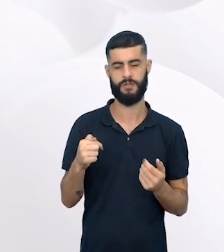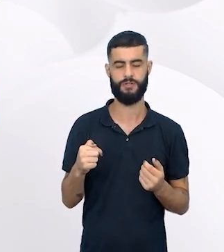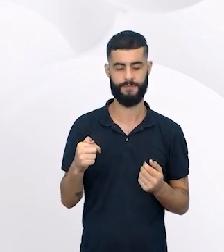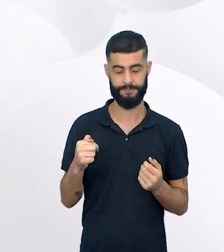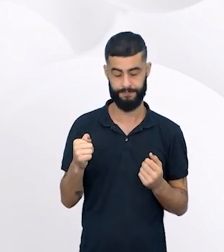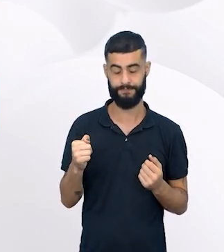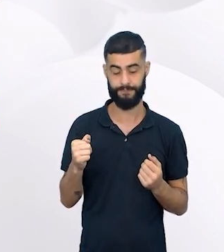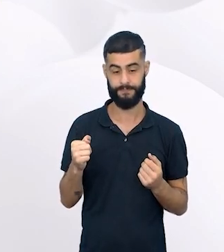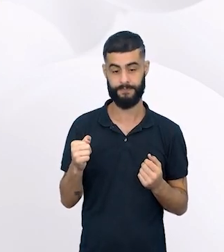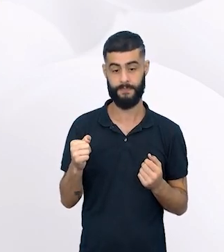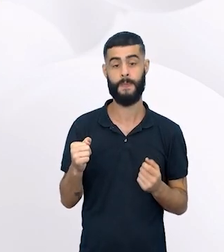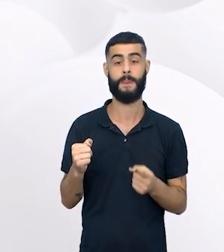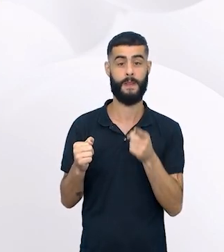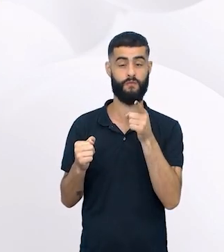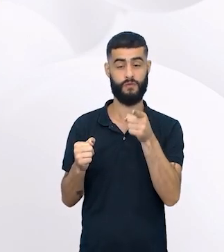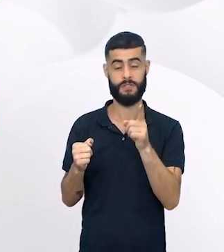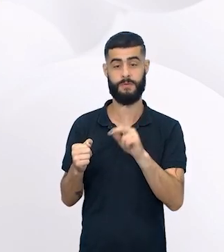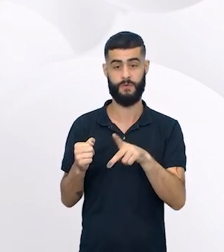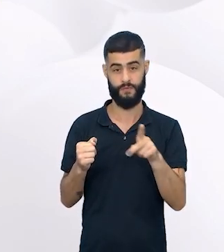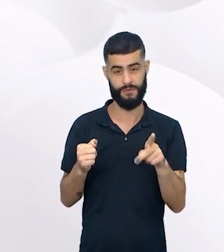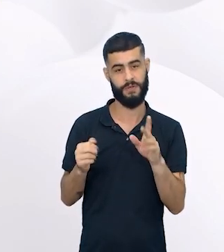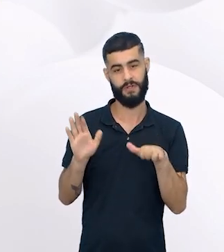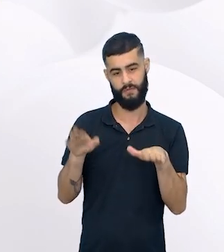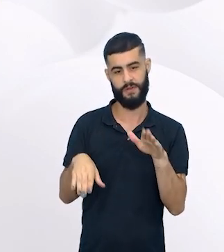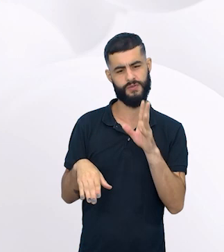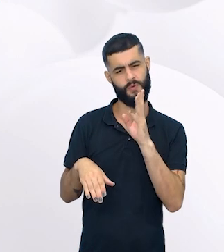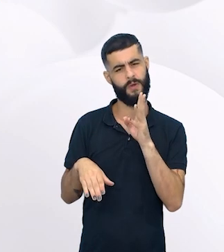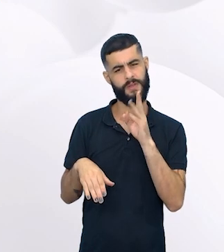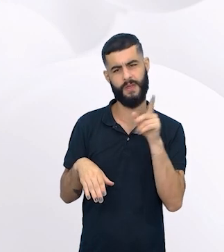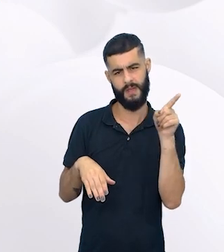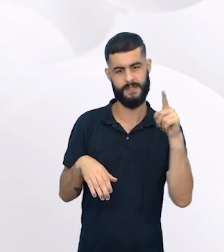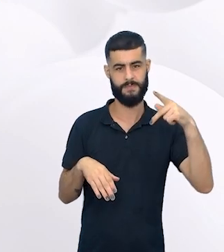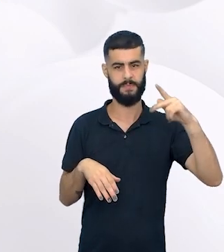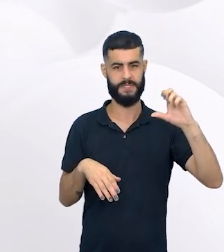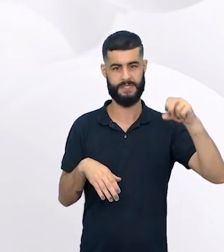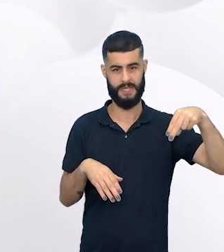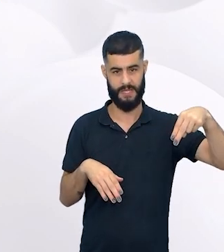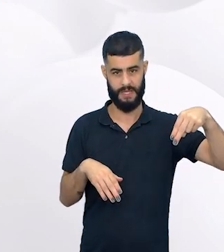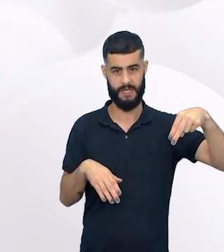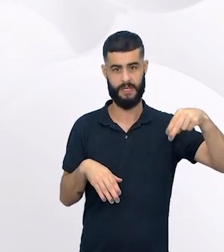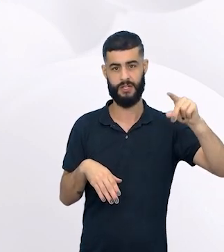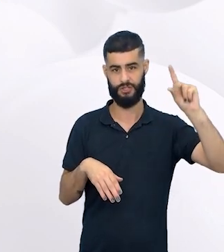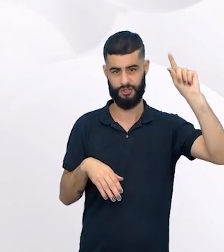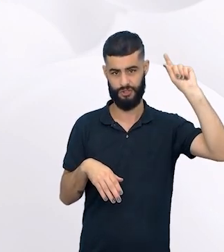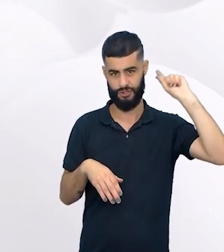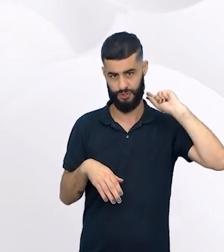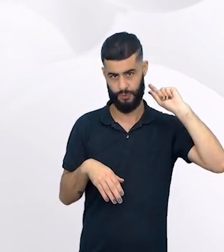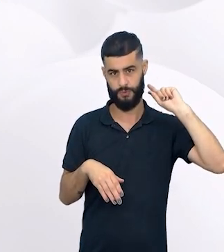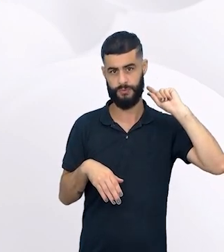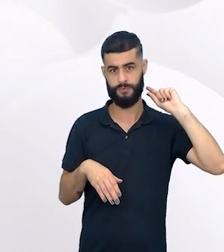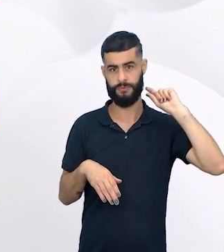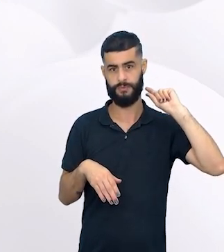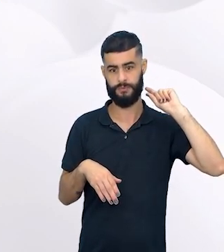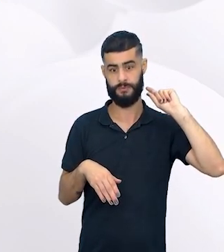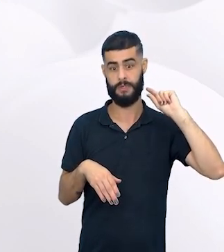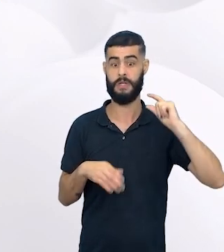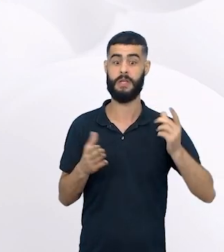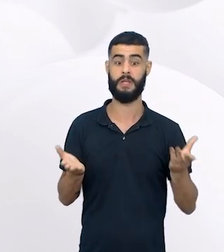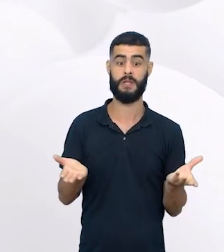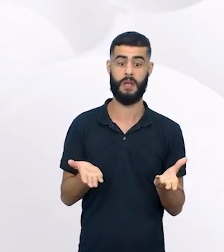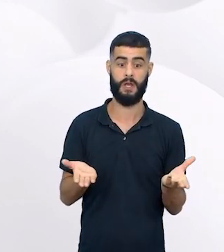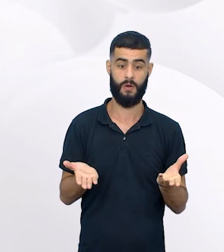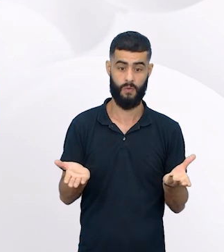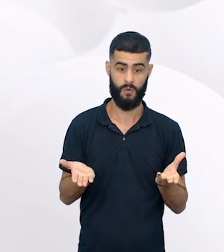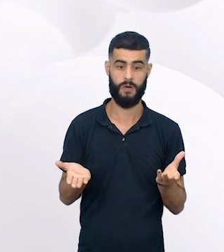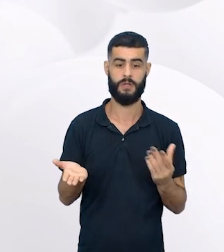professor, já conheça, né, então, os PCNs, os anteriores, e agora você está tomando